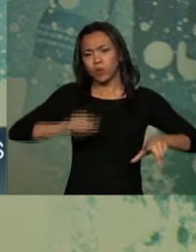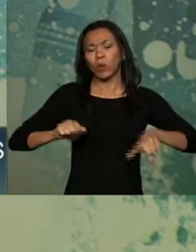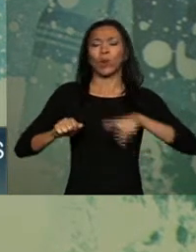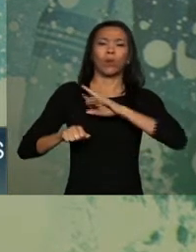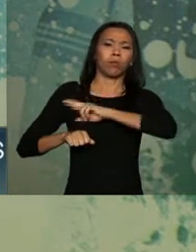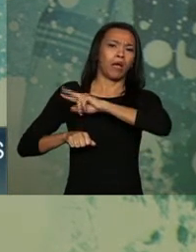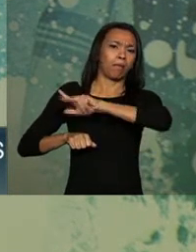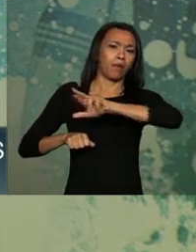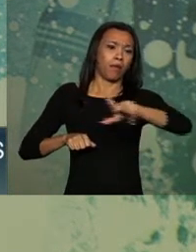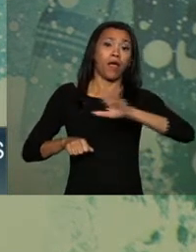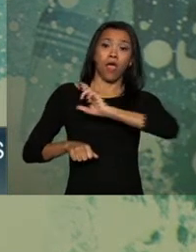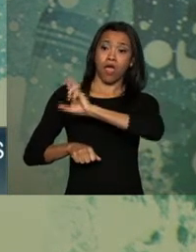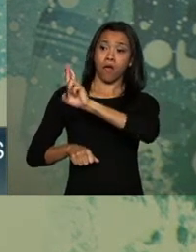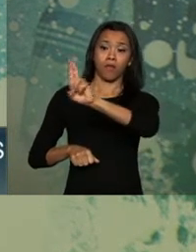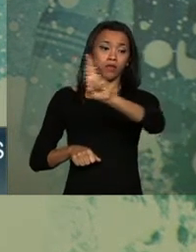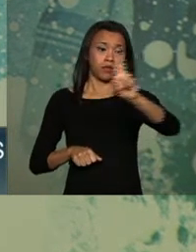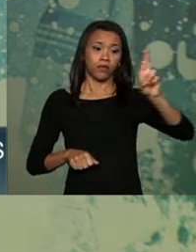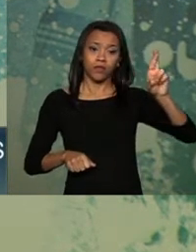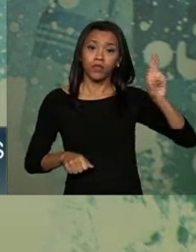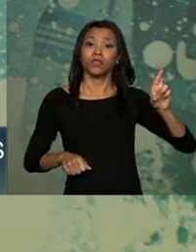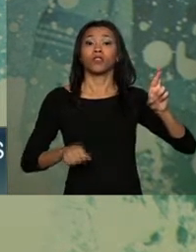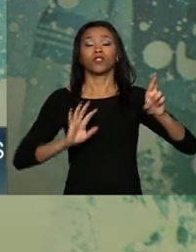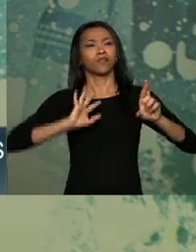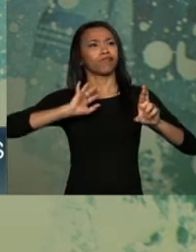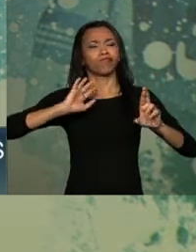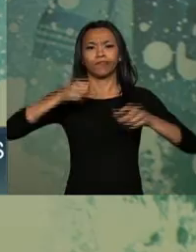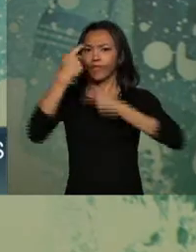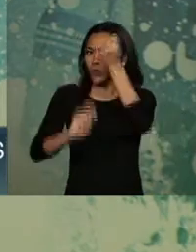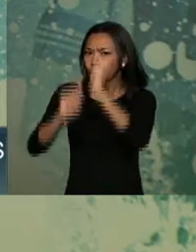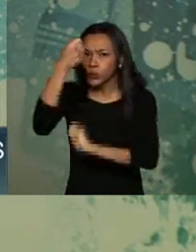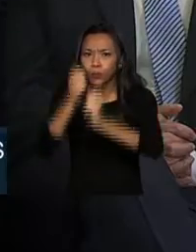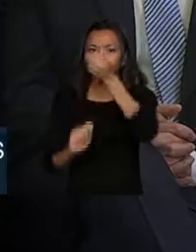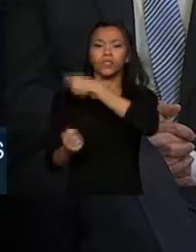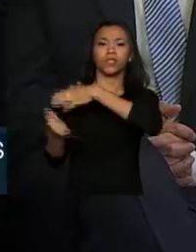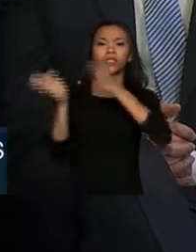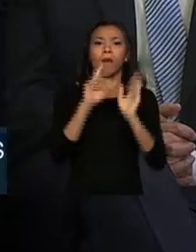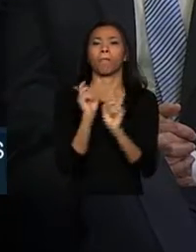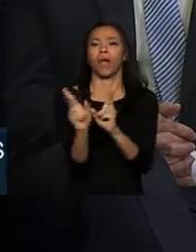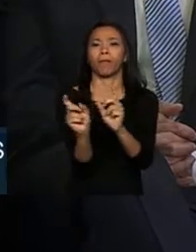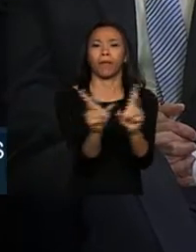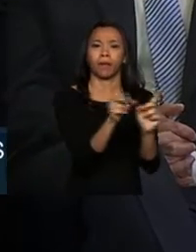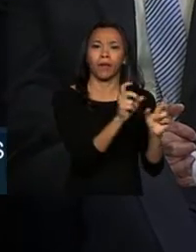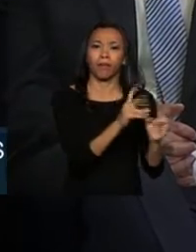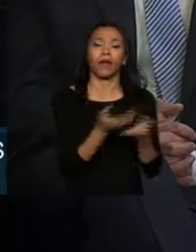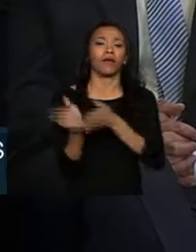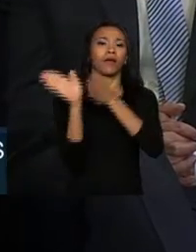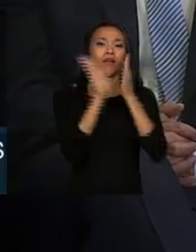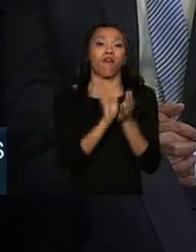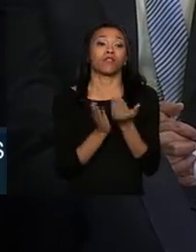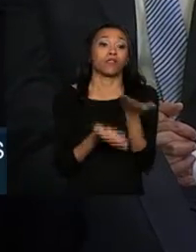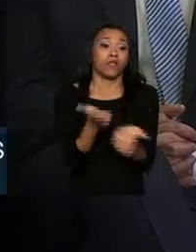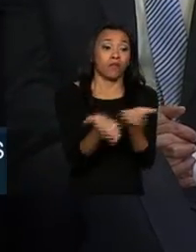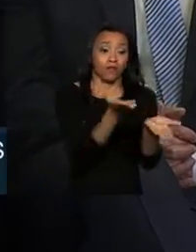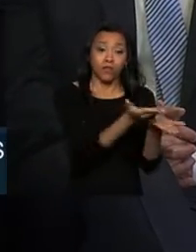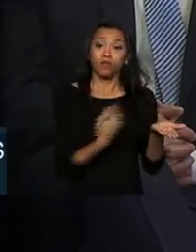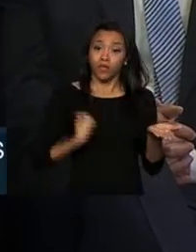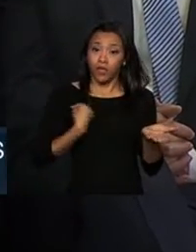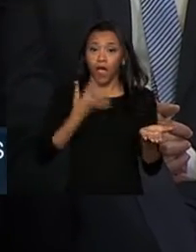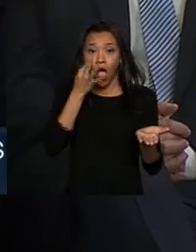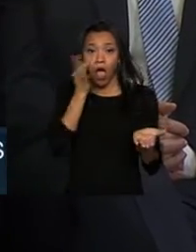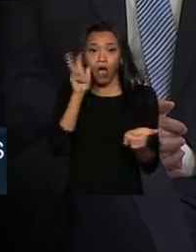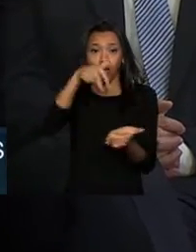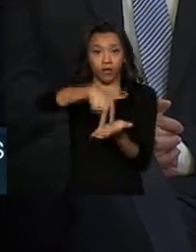e representantes de entidade de classe, da indústria, do comércio, do serviço aqui presentes,